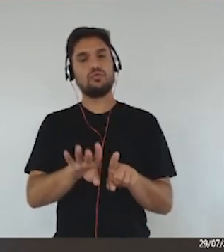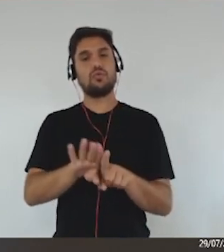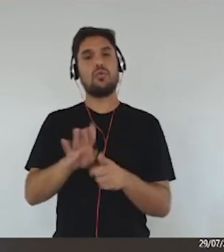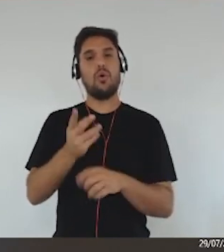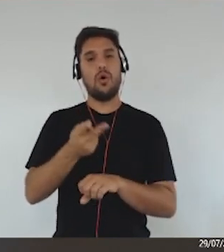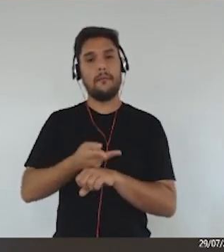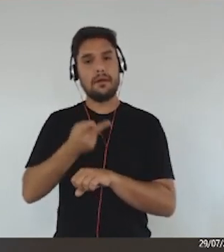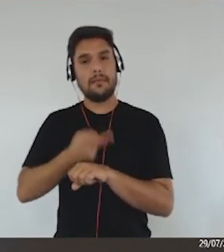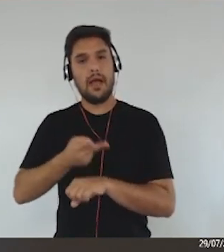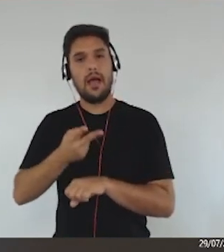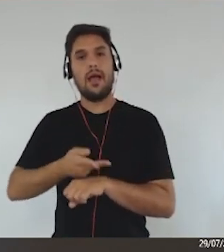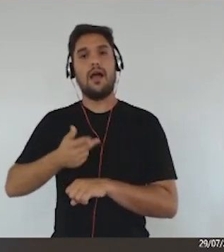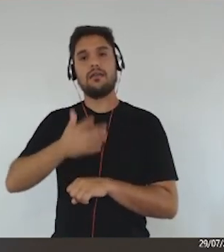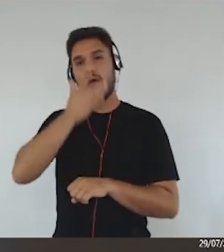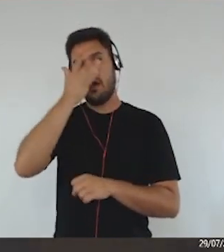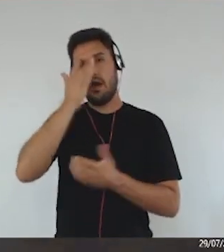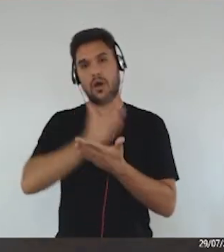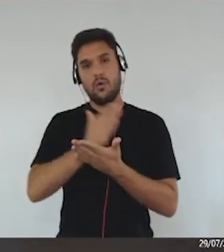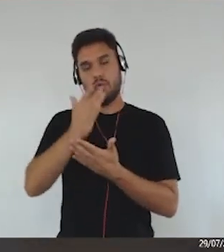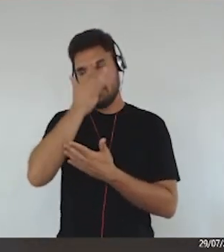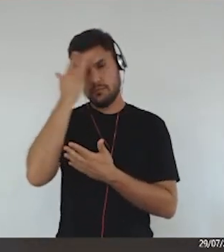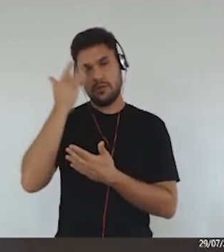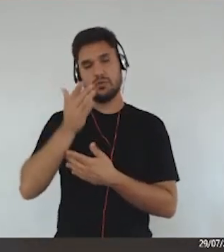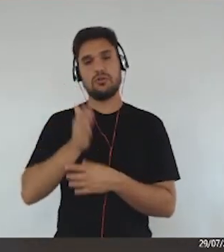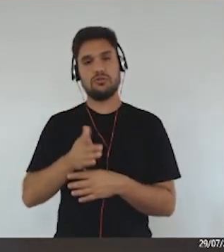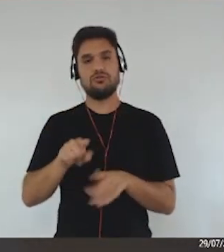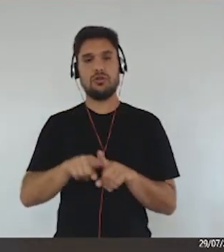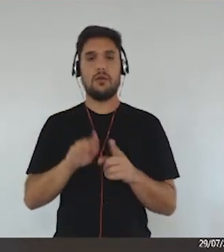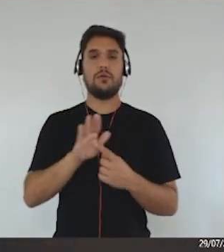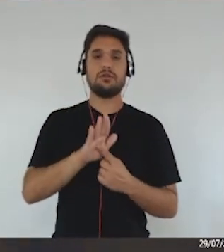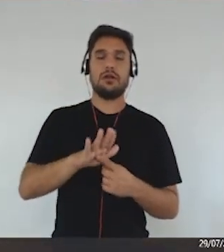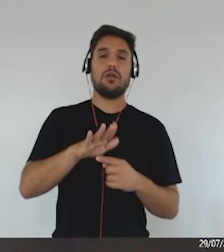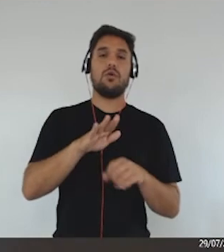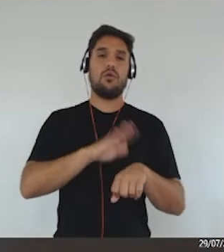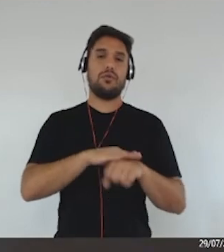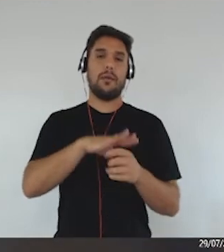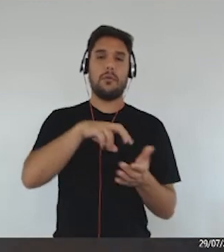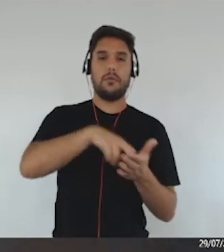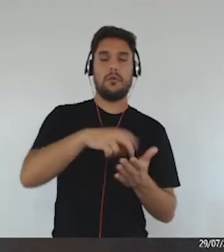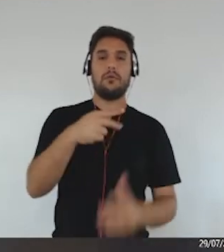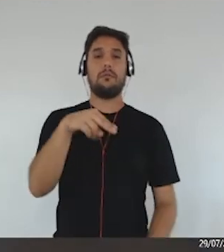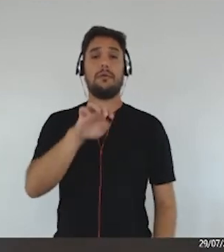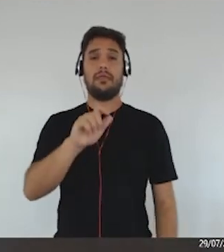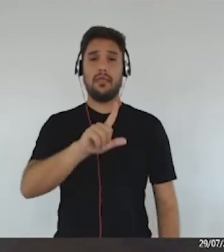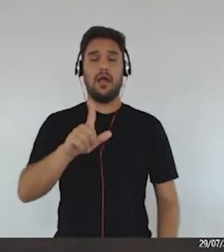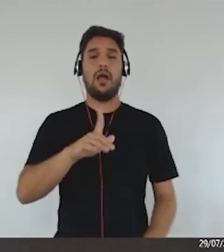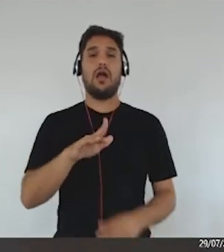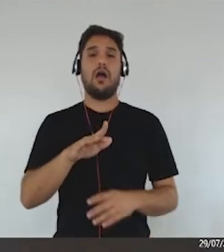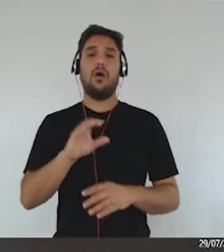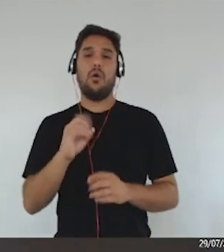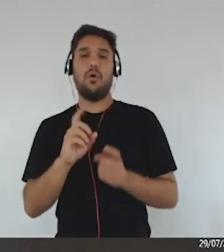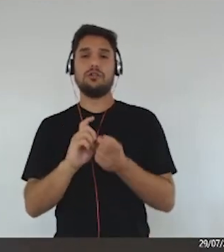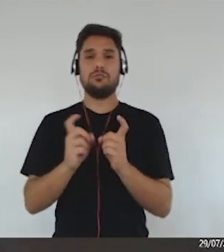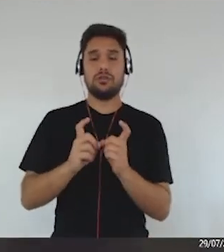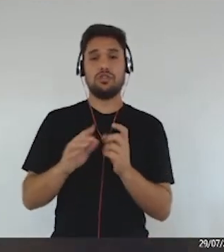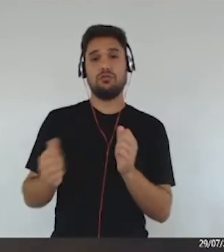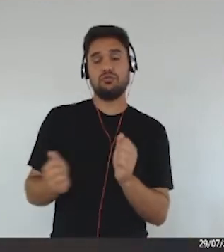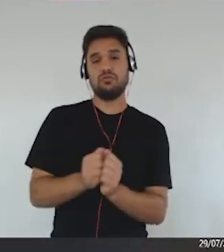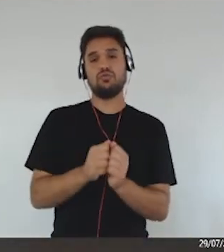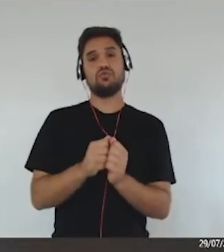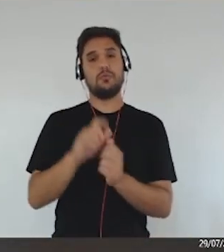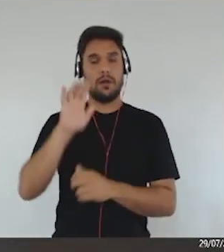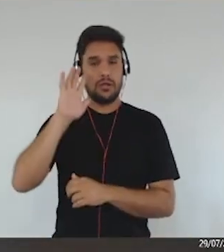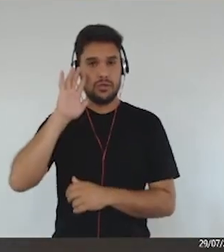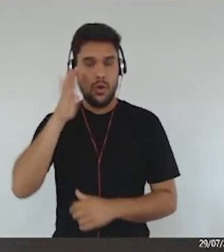premiada de algumas pessoas, já trazendo o componente penal e de direito público administrativo juntos para a